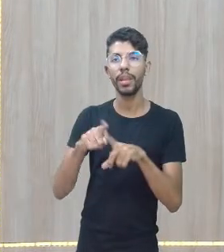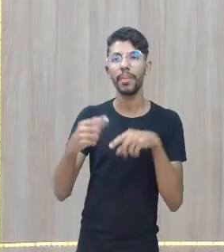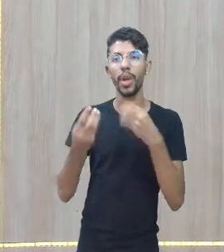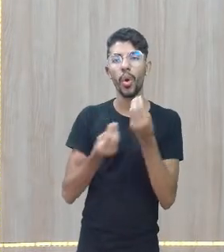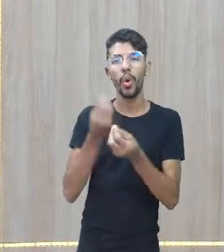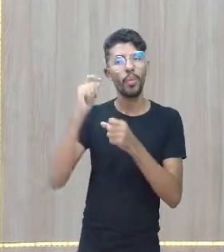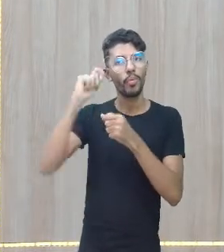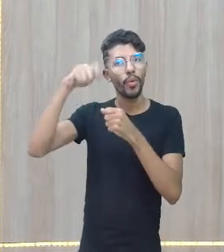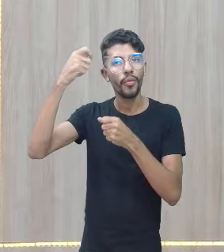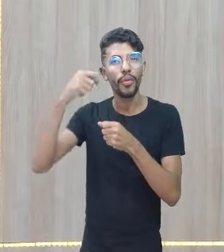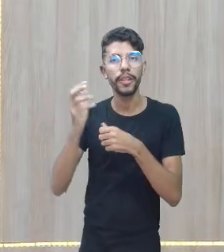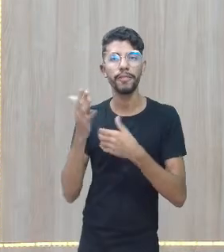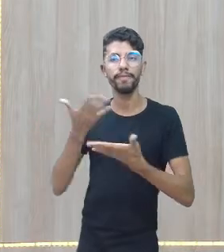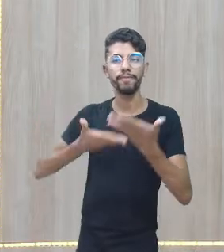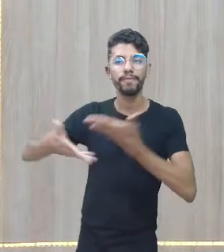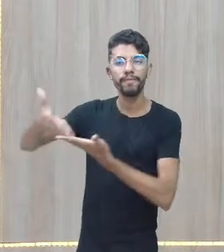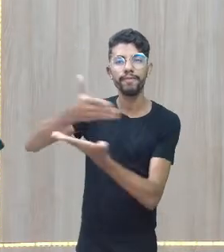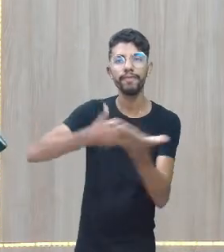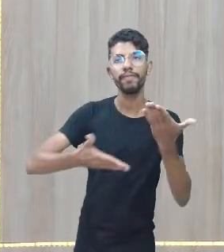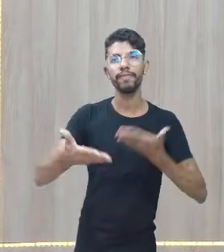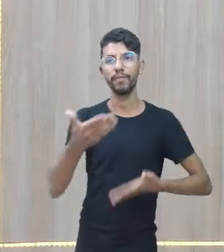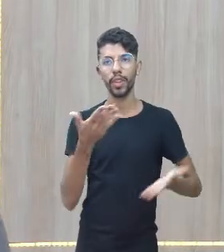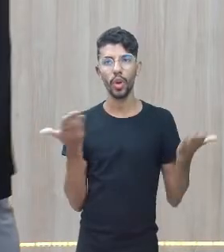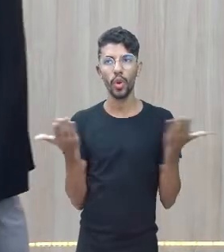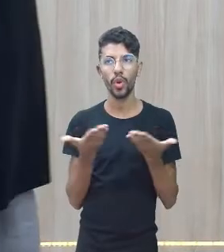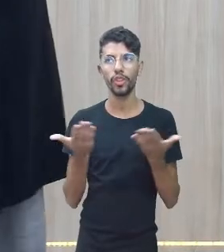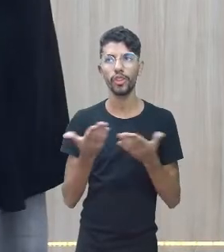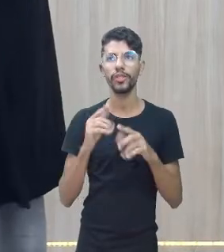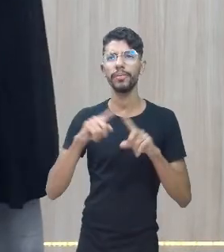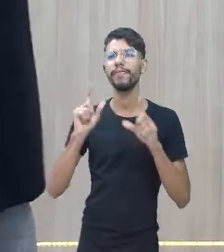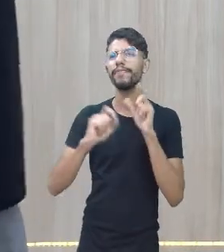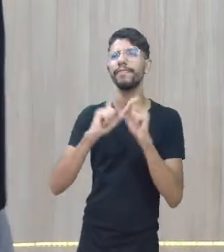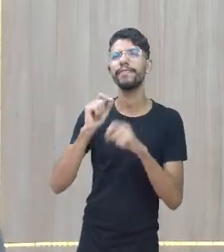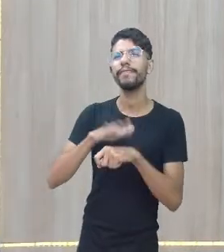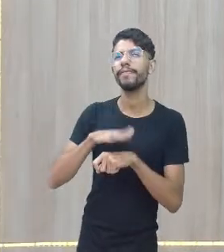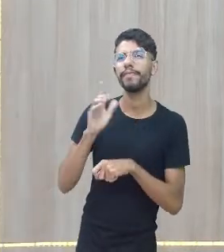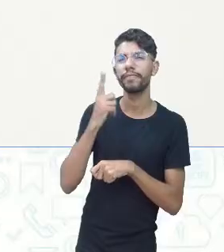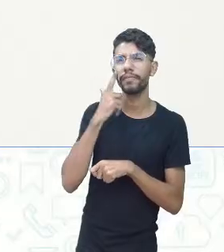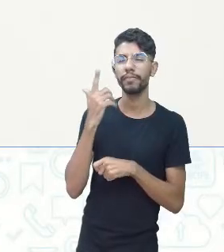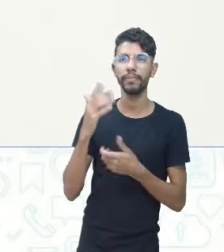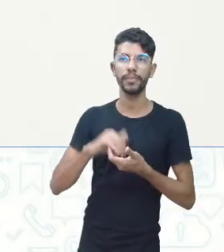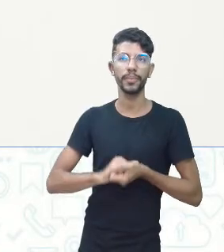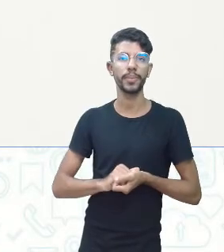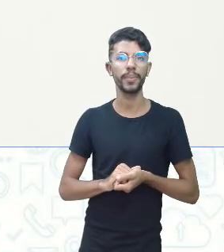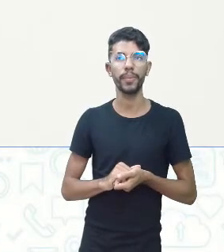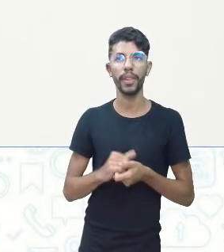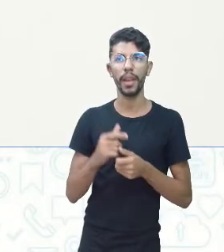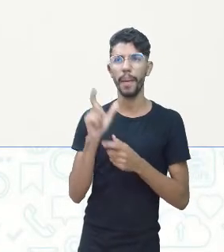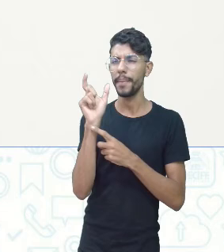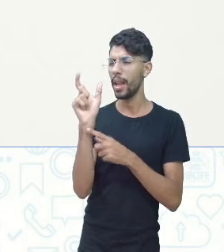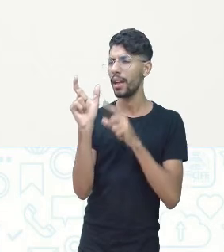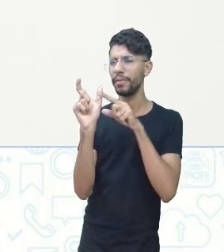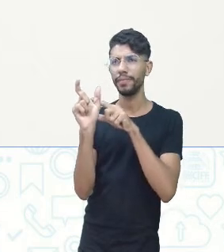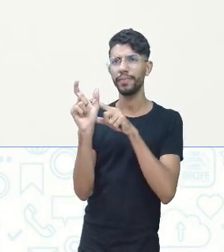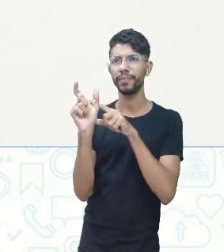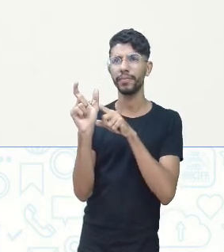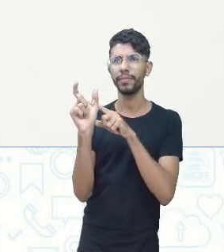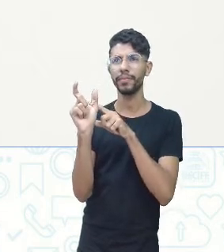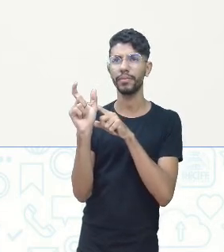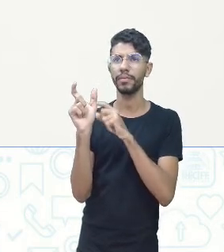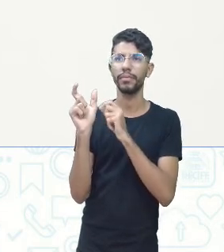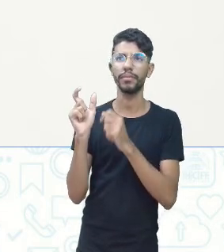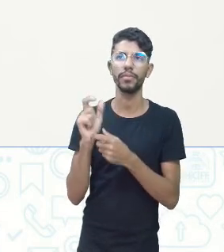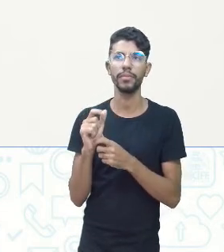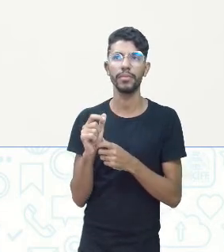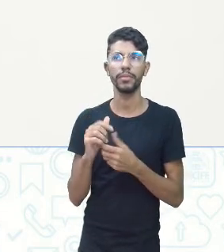vídeos circulam hoje em dia. O que mais, Vivi? A palavra em si. A palavra em